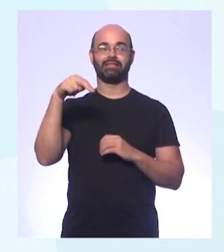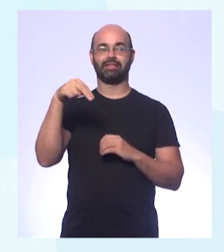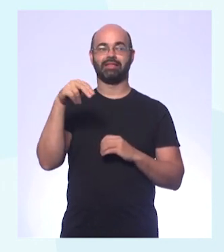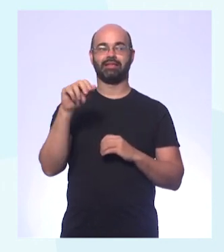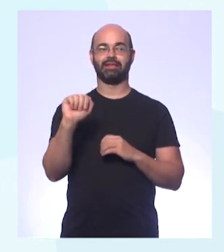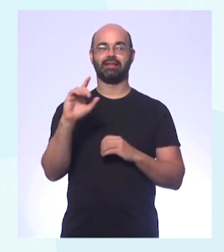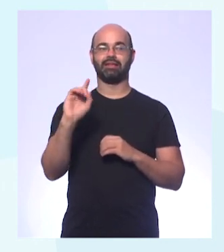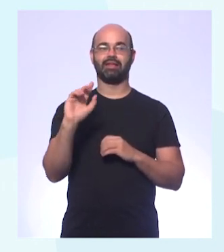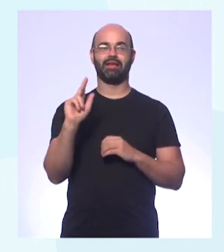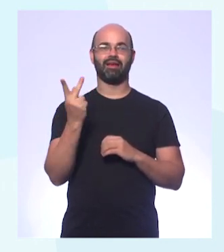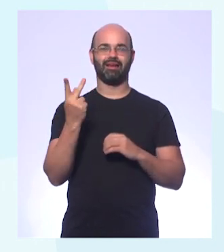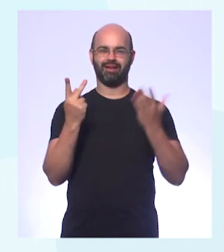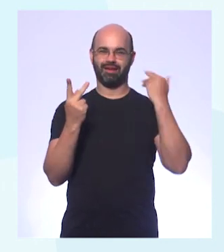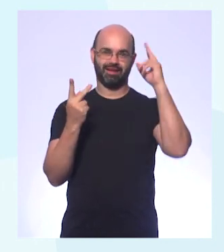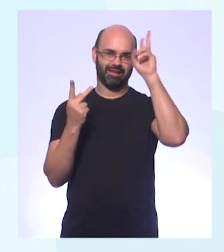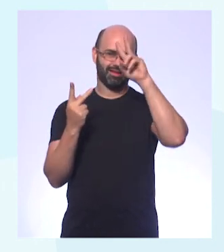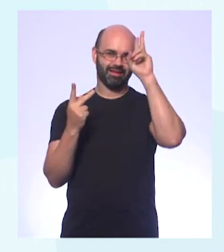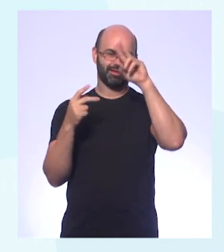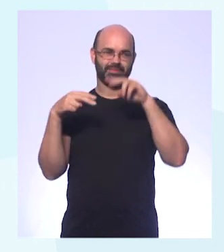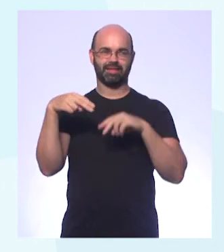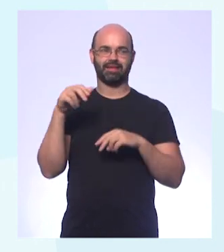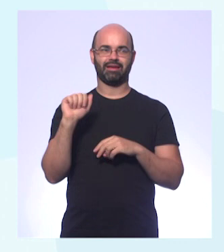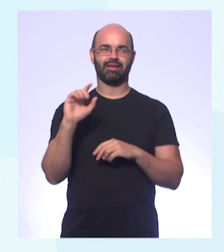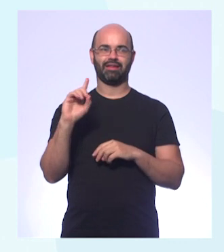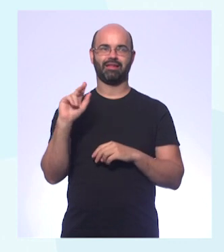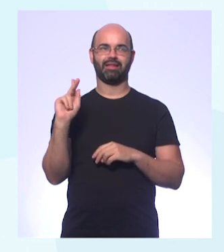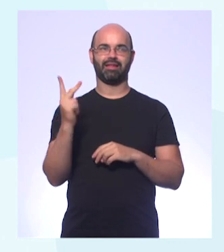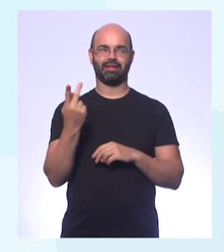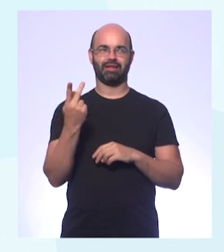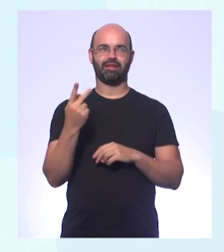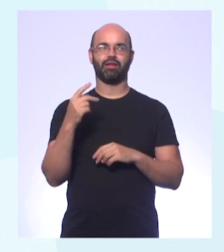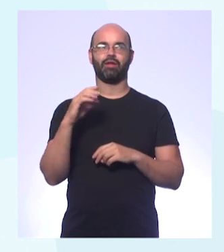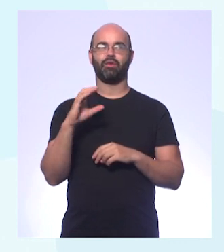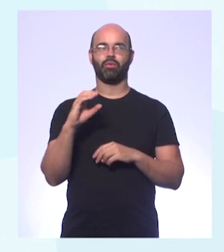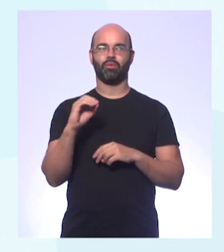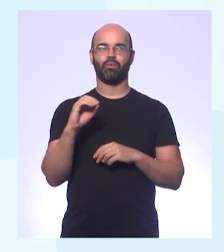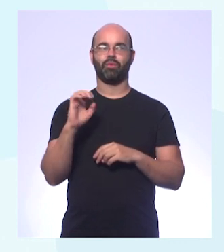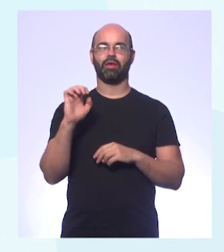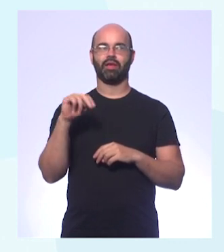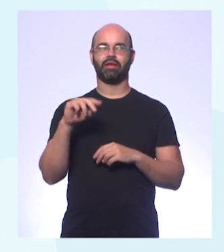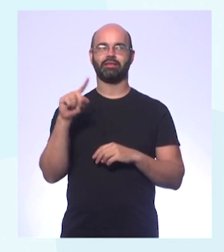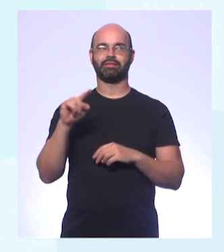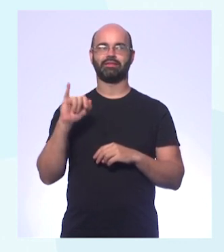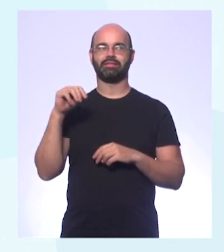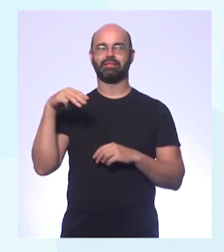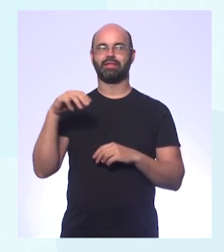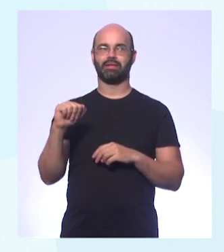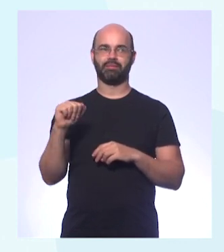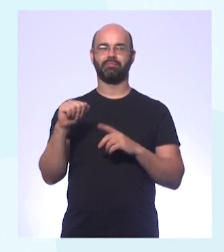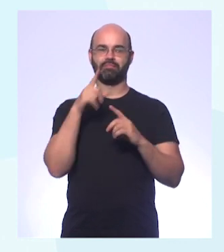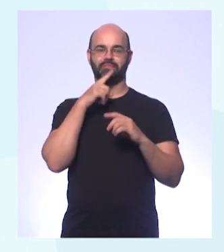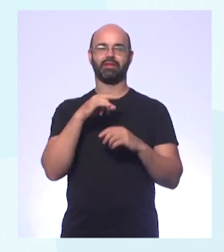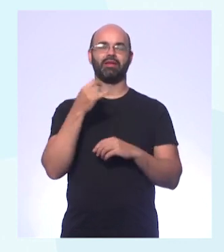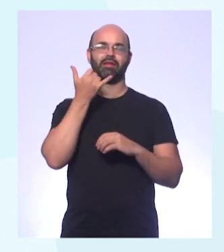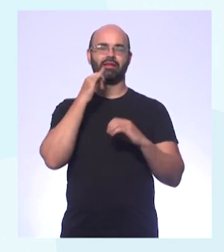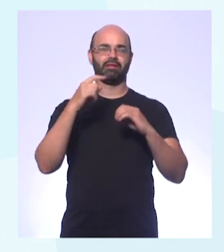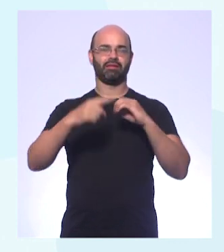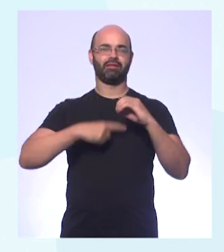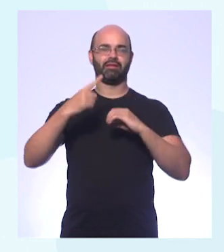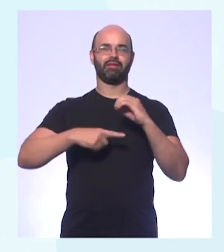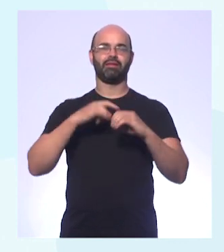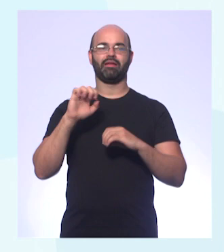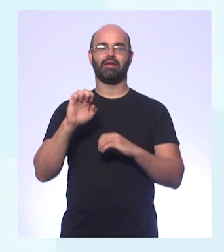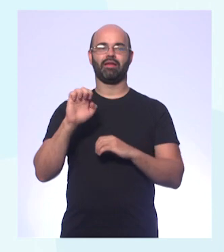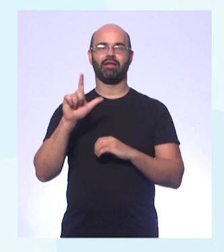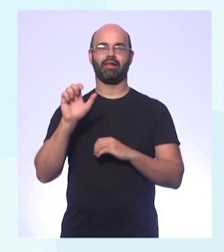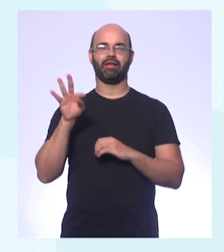NADH, lembra quem é o NADH? É aquela coenzima que vai passar e se enriquecer lá de elétrons. A gente já